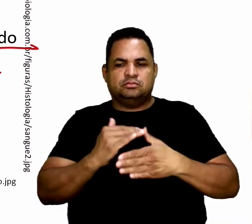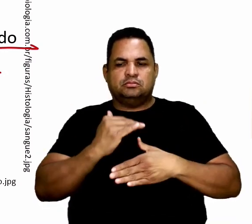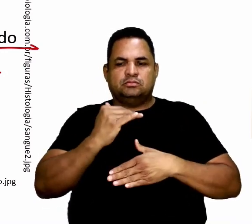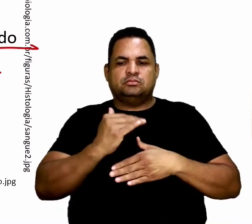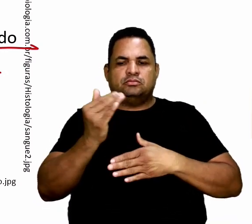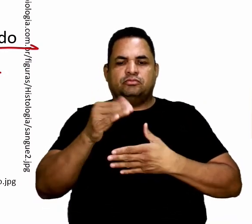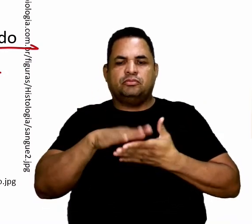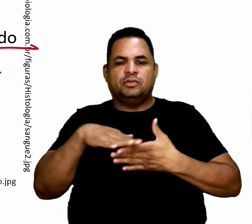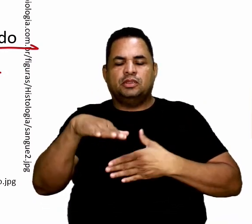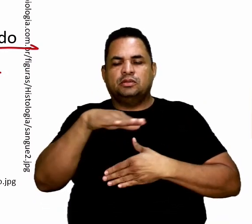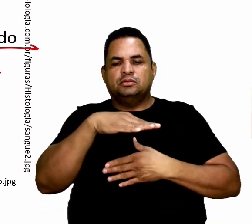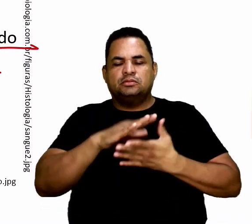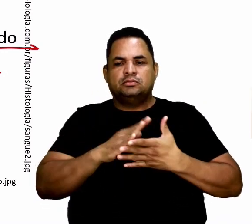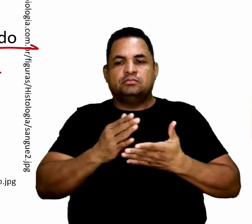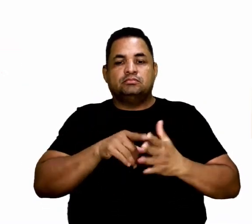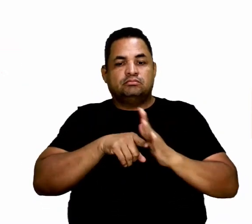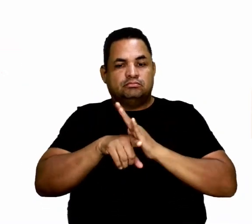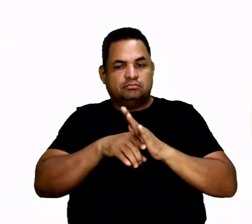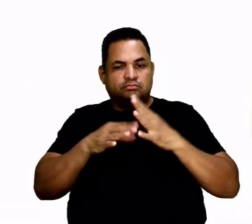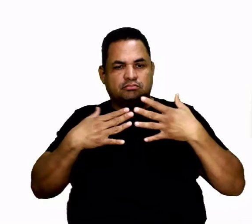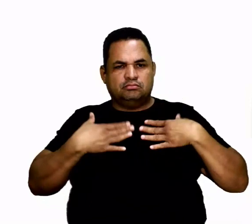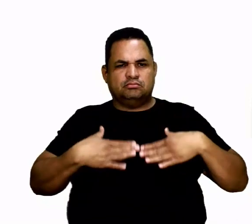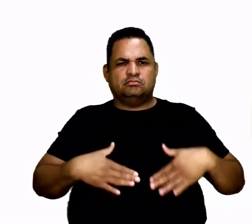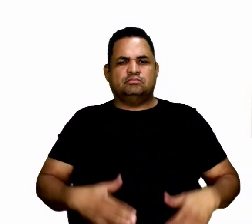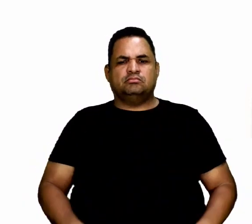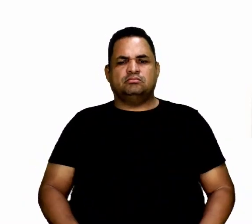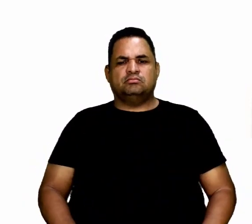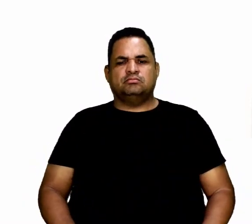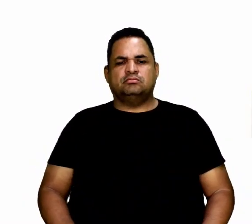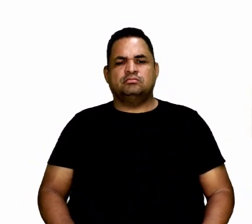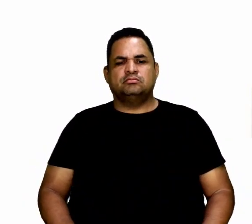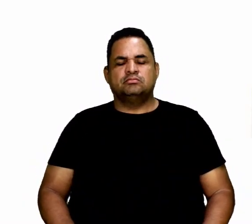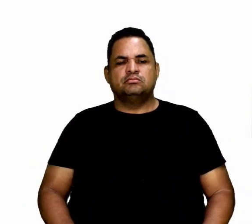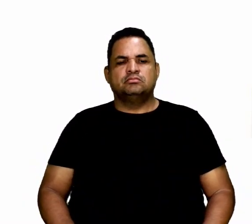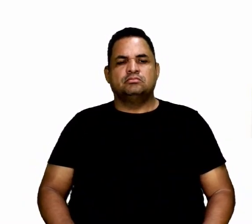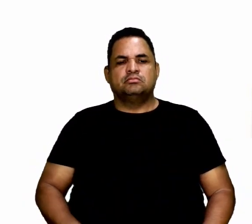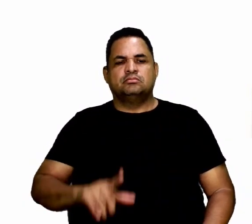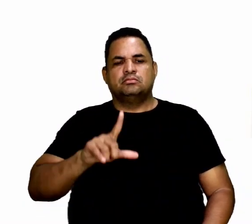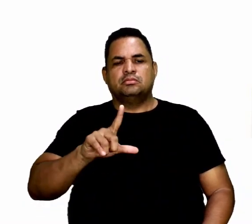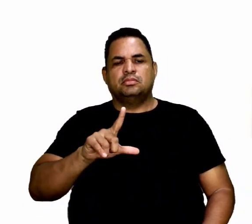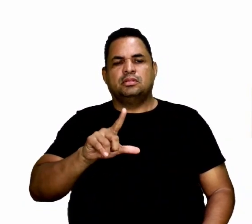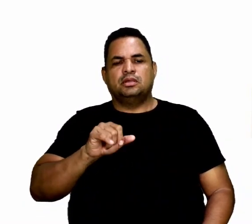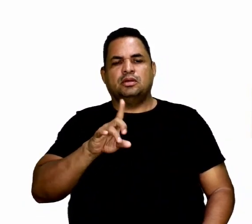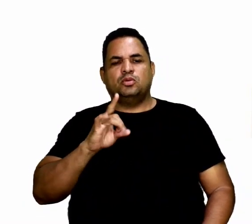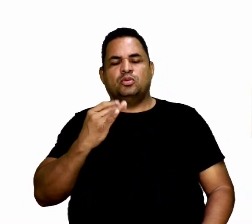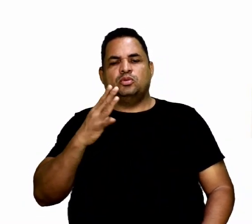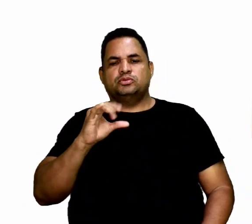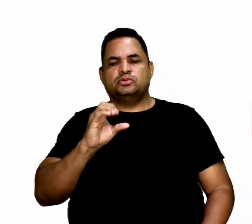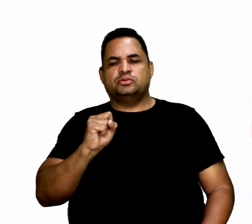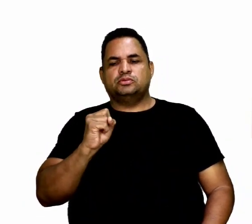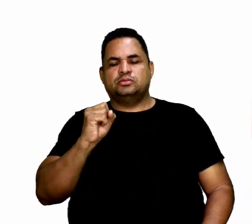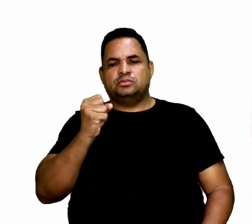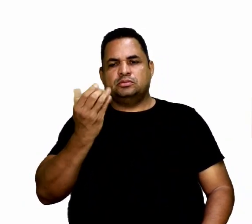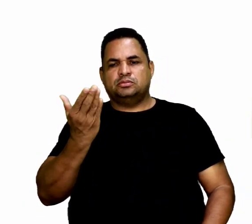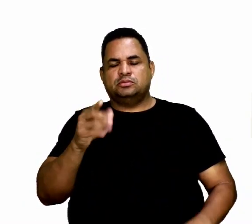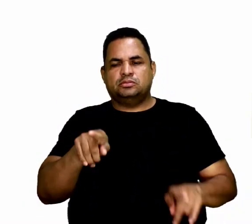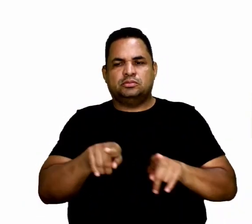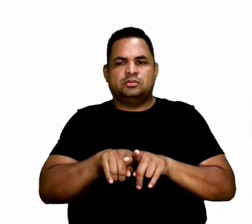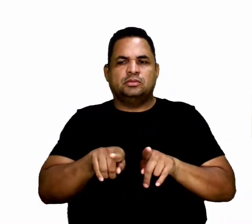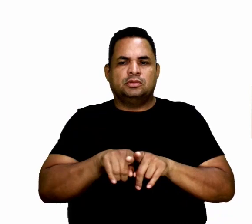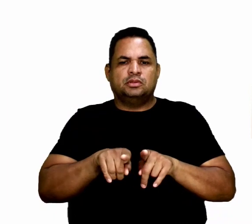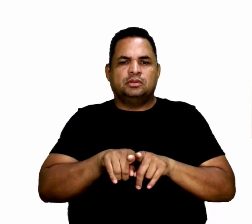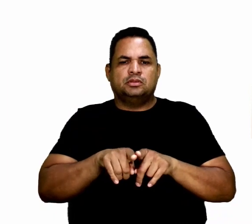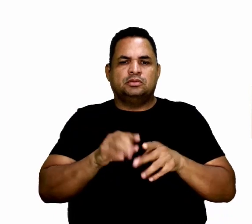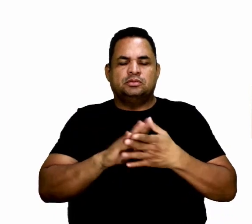essa análise tranquila, tá? É isso aí. Os leucócitos também, né, que fazem parte aí, né, que que estão